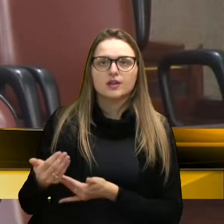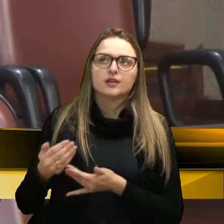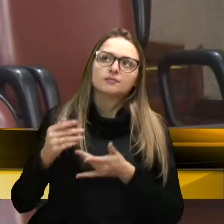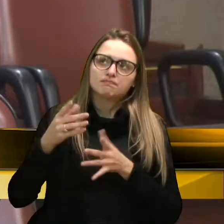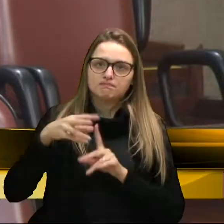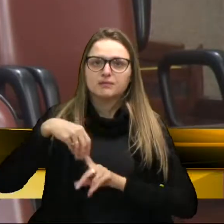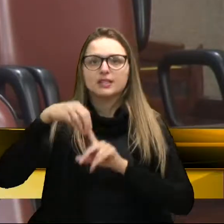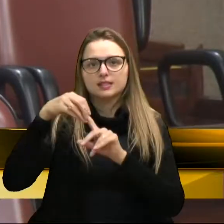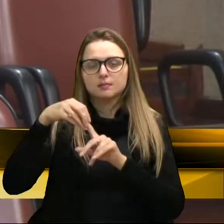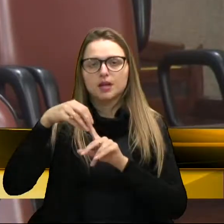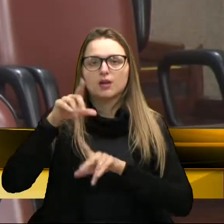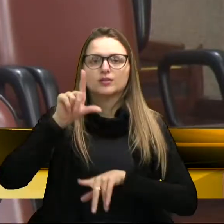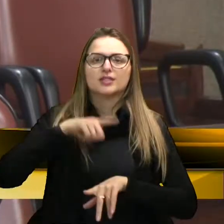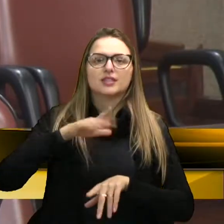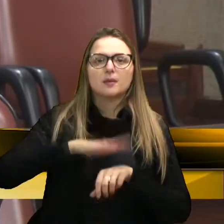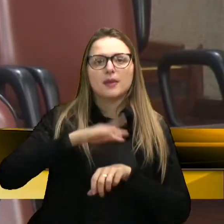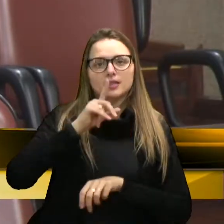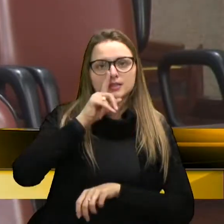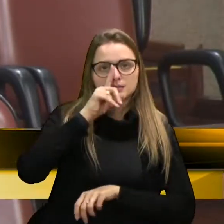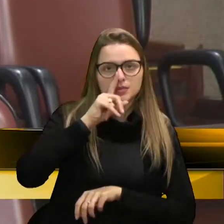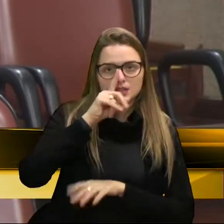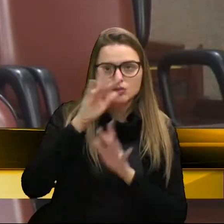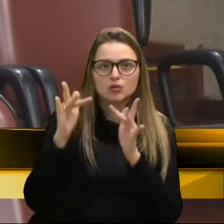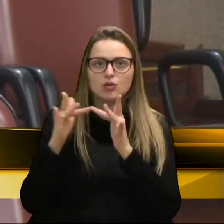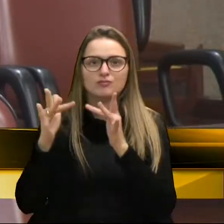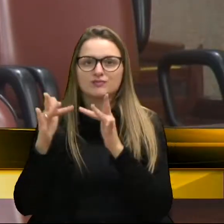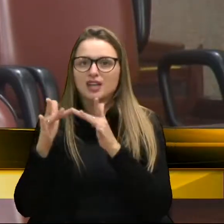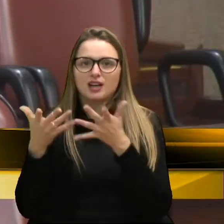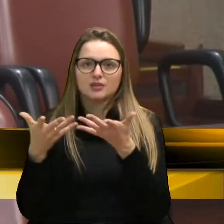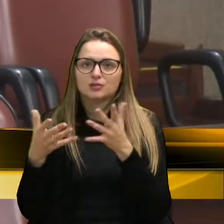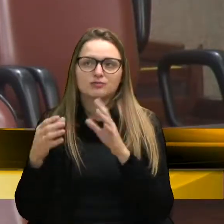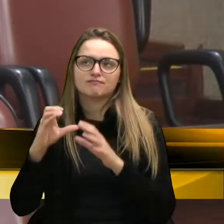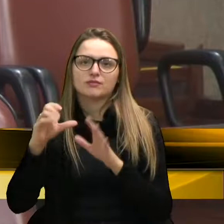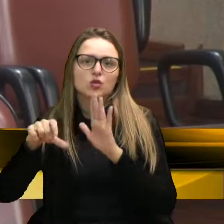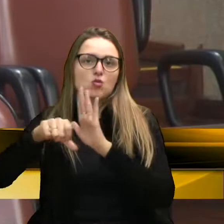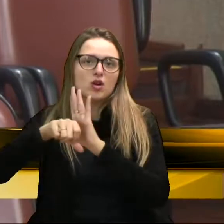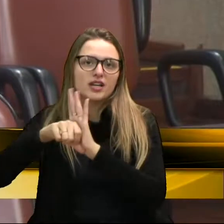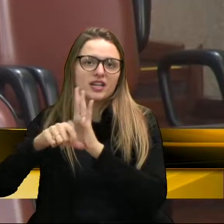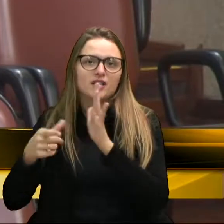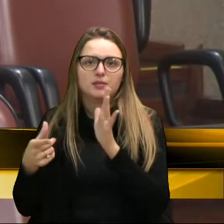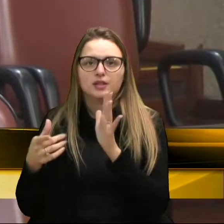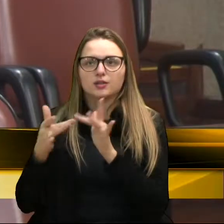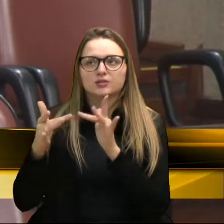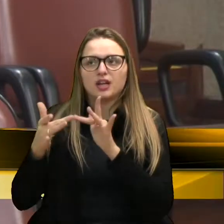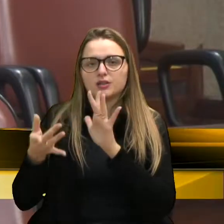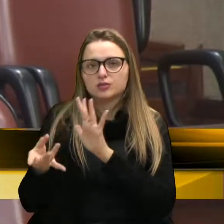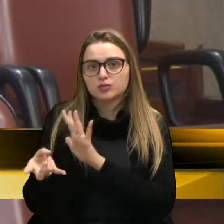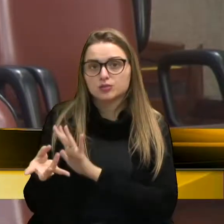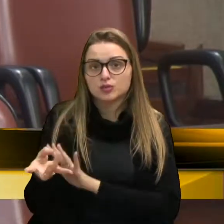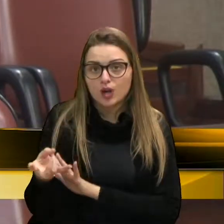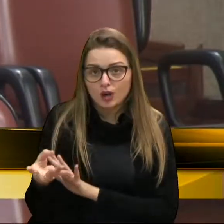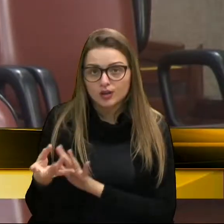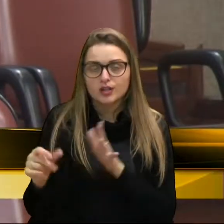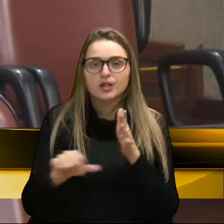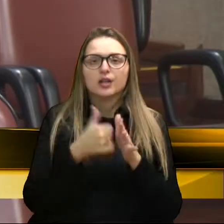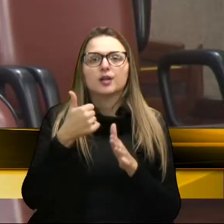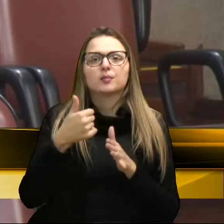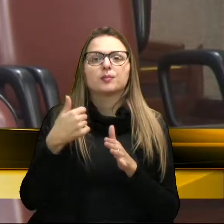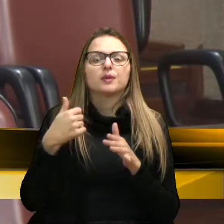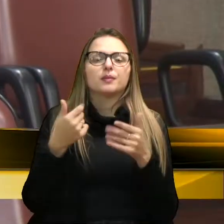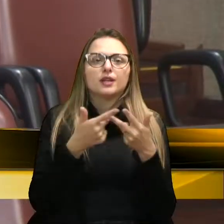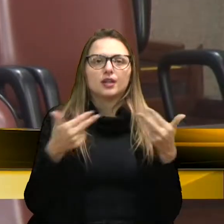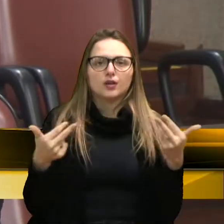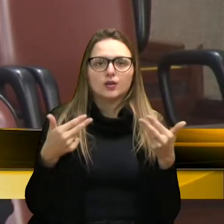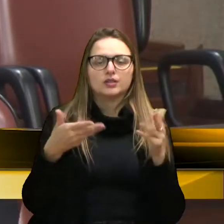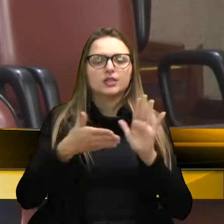ao risco de contato com o submundo do crime e das drogas. Teremos que trazer à baila, primeiramente,